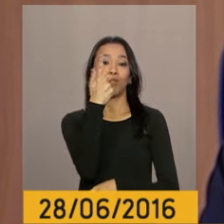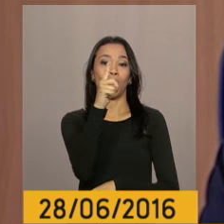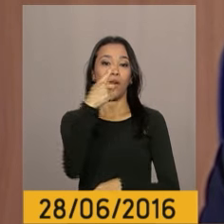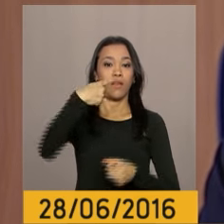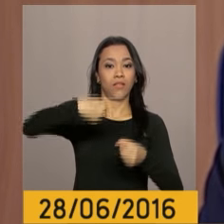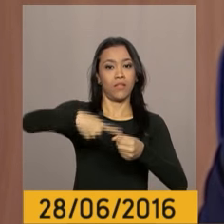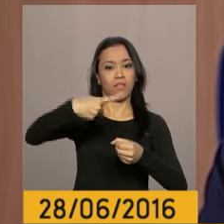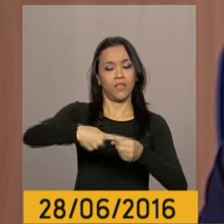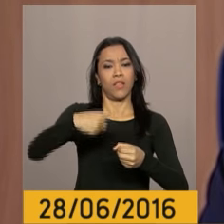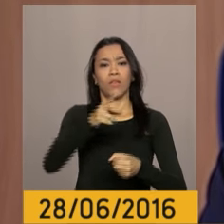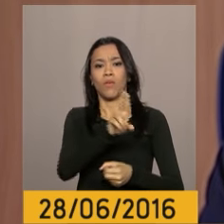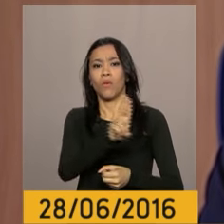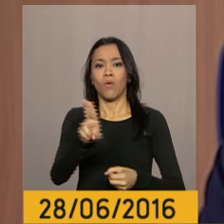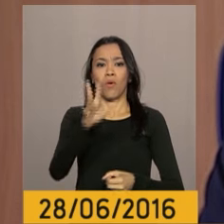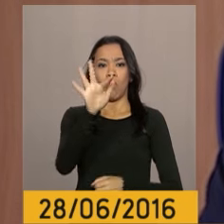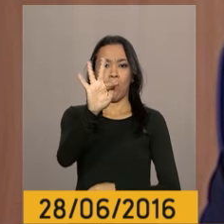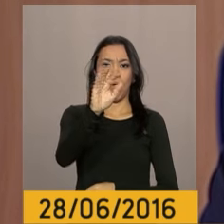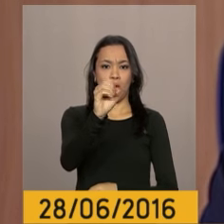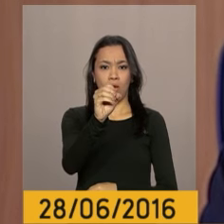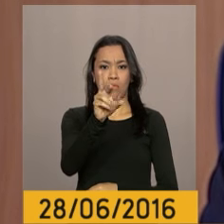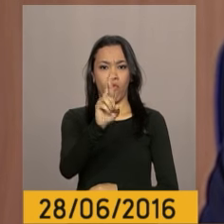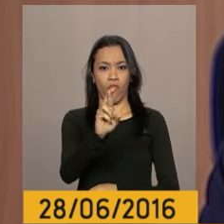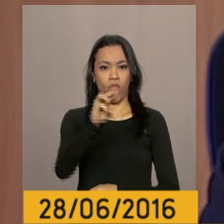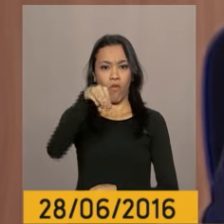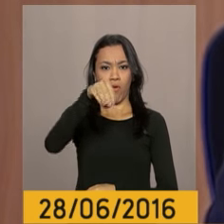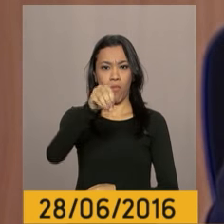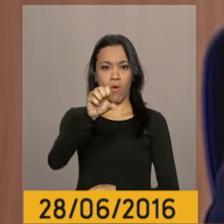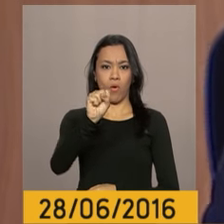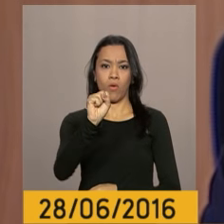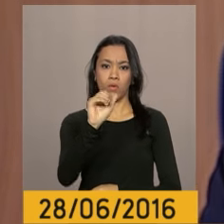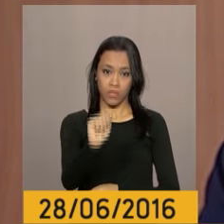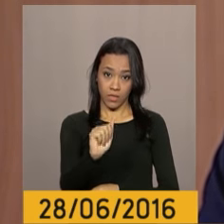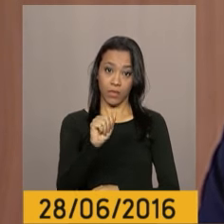Altamir acompanhou a construção